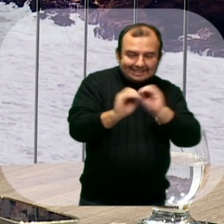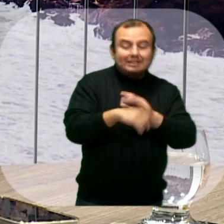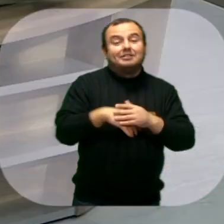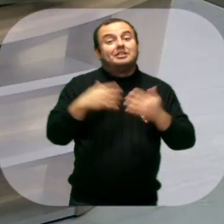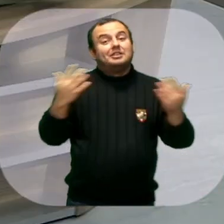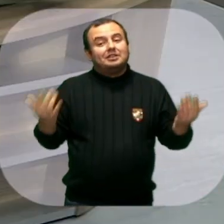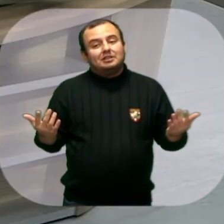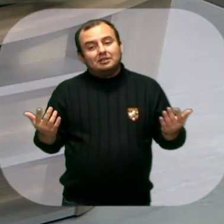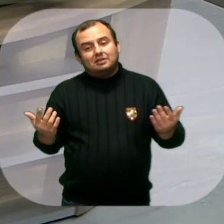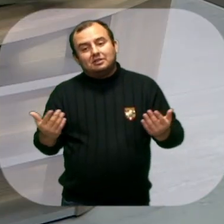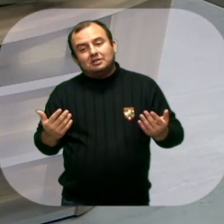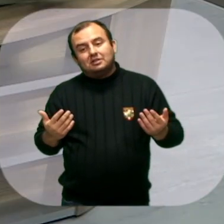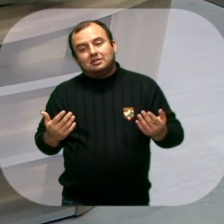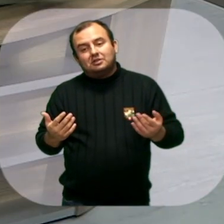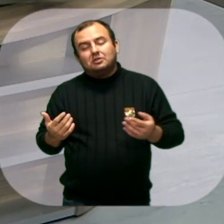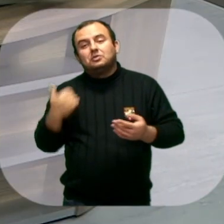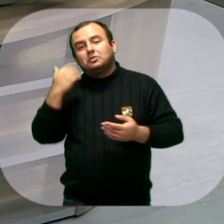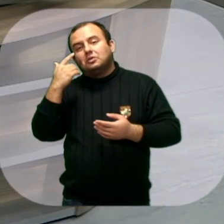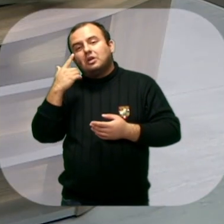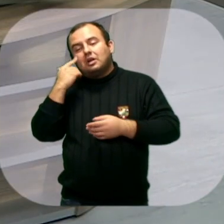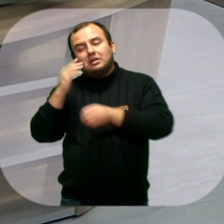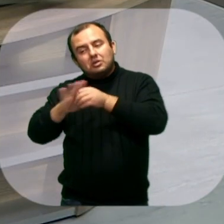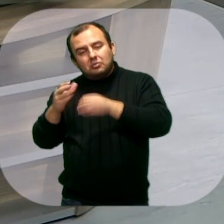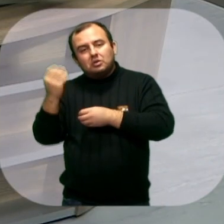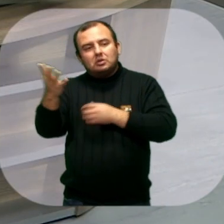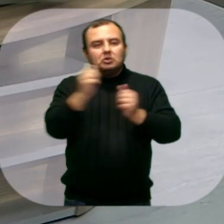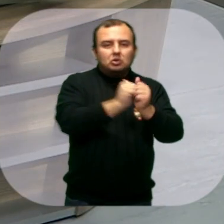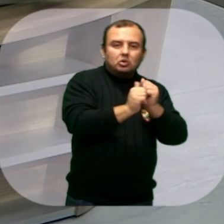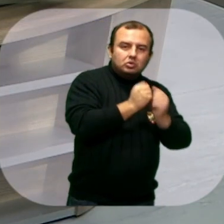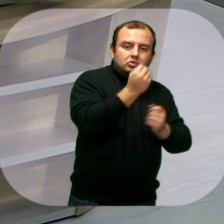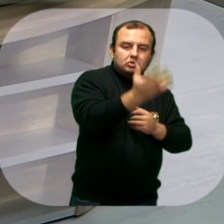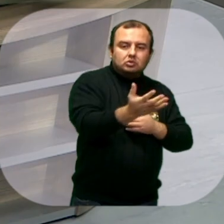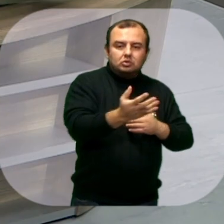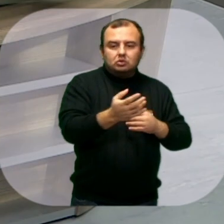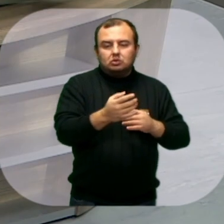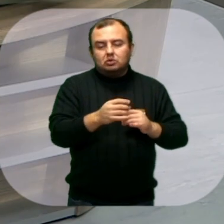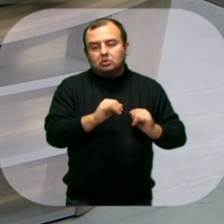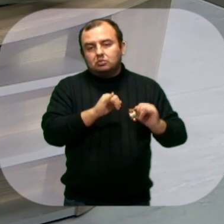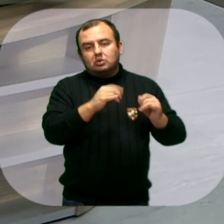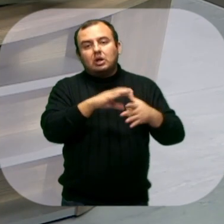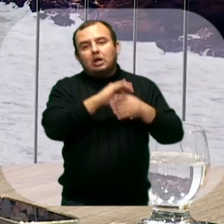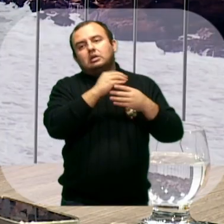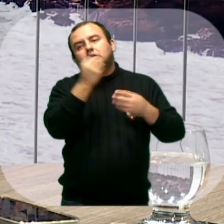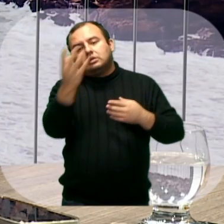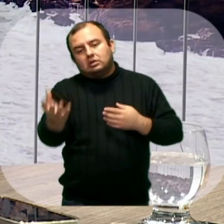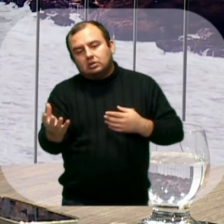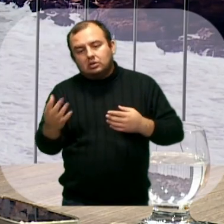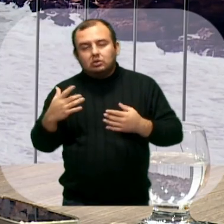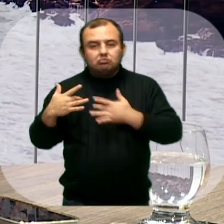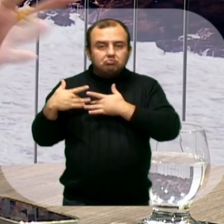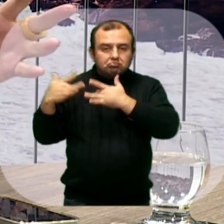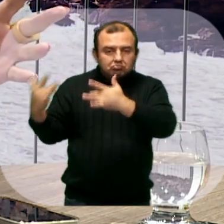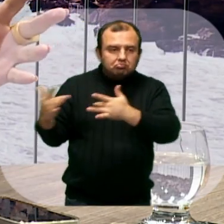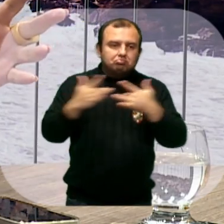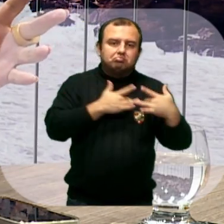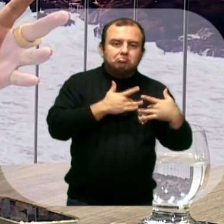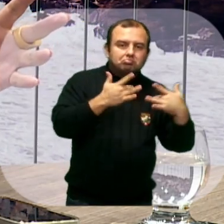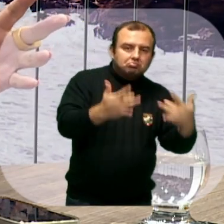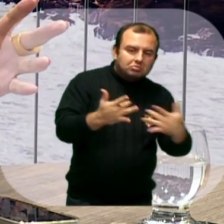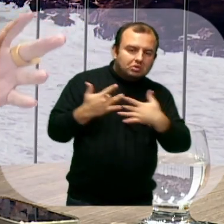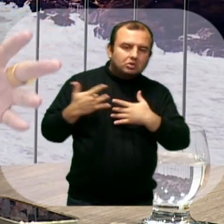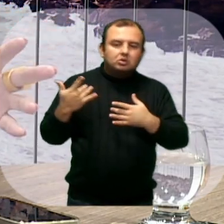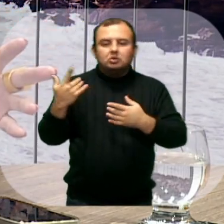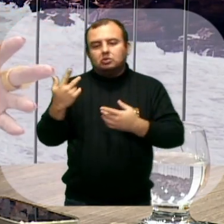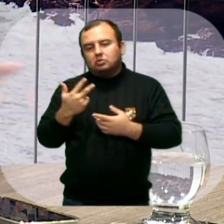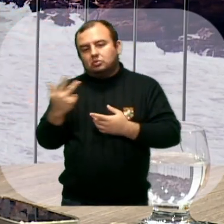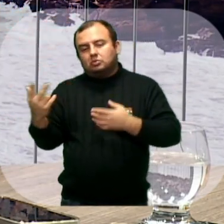assim, um doou cebola, o outro doou o arroz, outro mercado doou a carne, dois